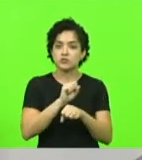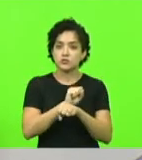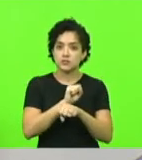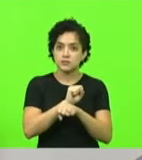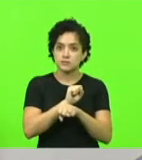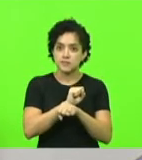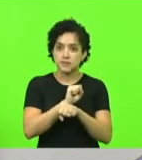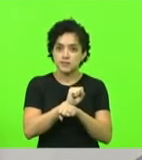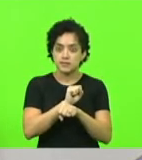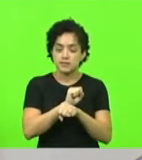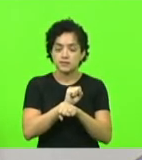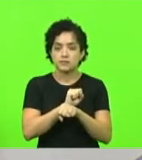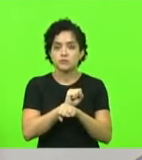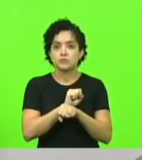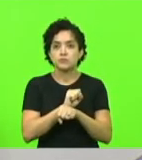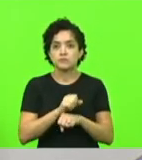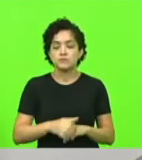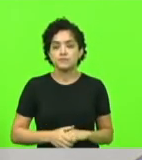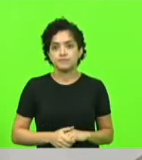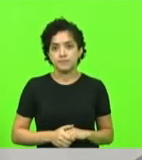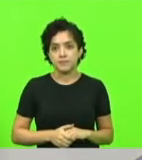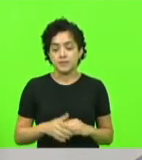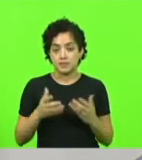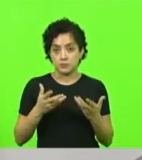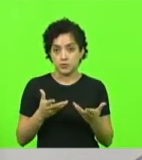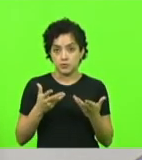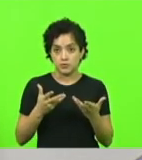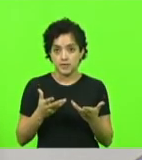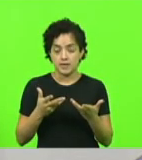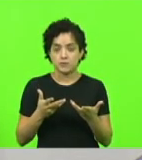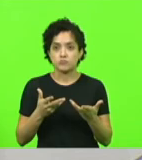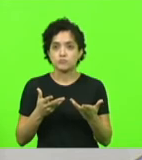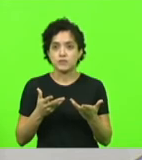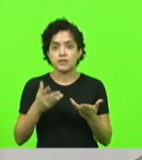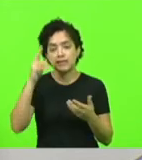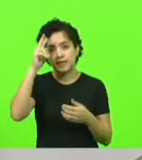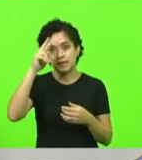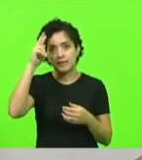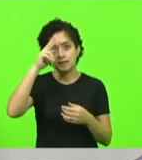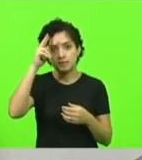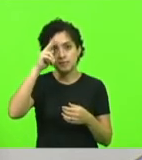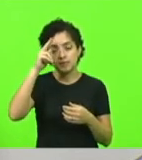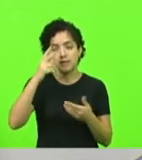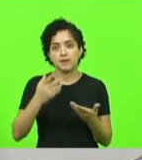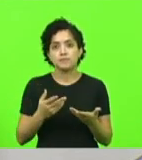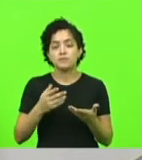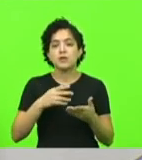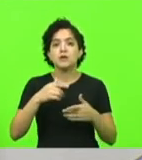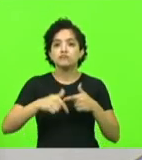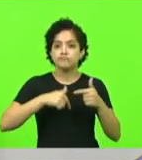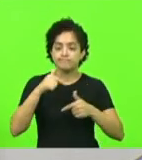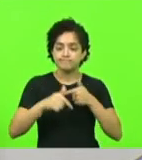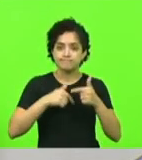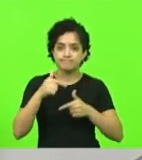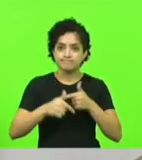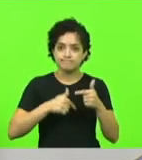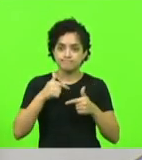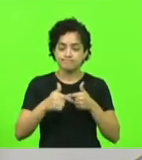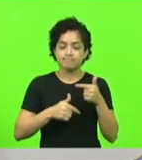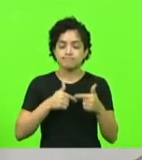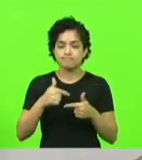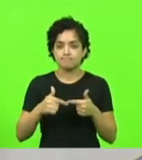todo o magistério. E eu quero recuperar aqui a memória de um grande trabalho que conduzimos